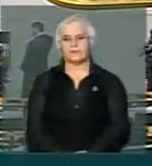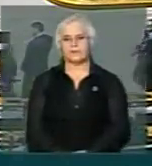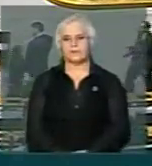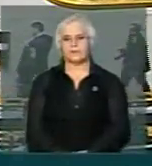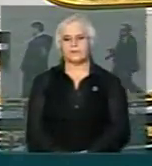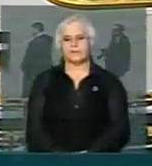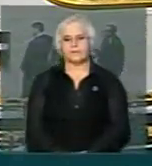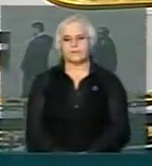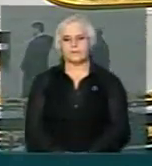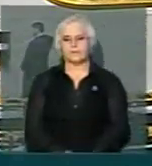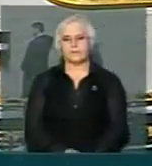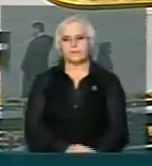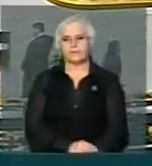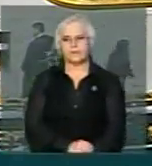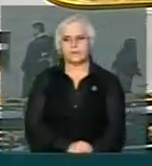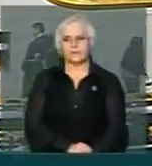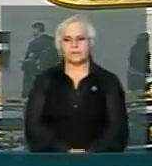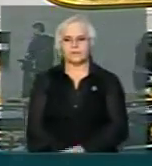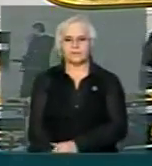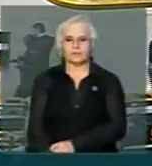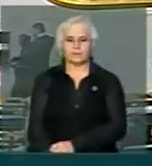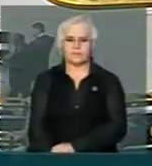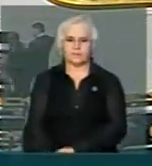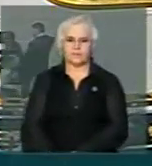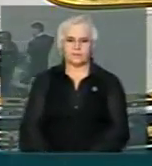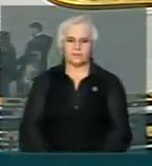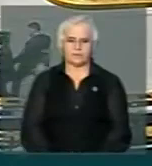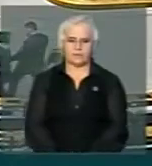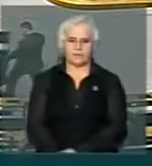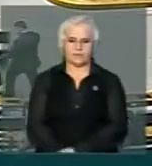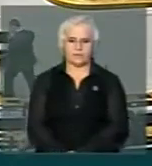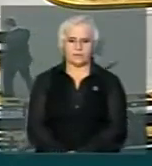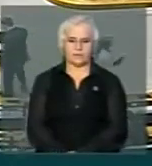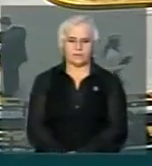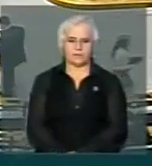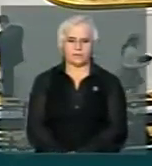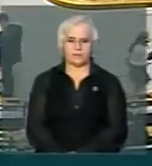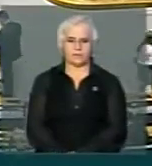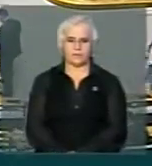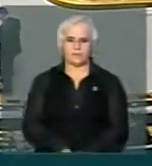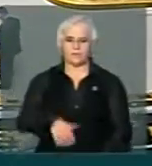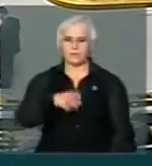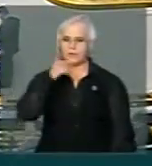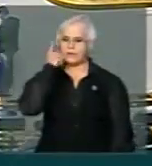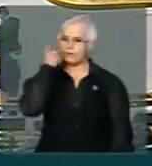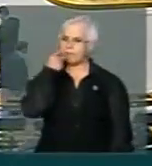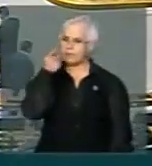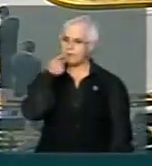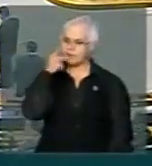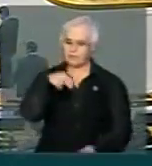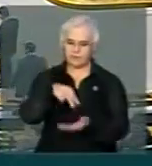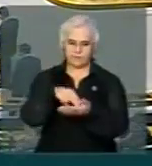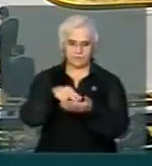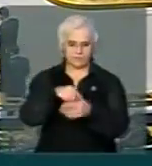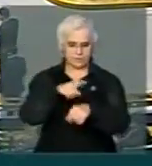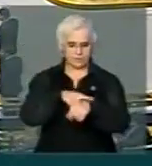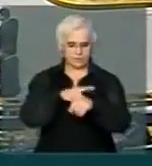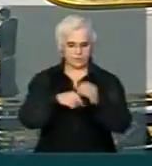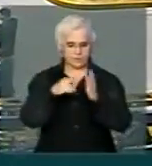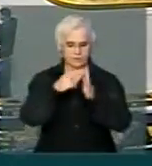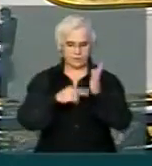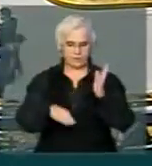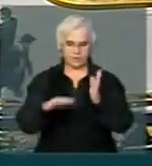Progressista. Doutor Rosinha votou com a bancada. Tem que estar na tribuna, com Vossa Excelência dispõe do tempo regimental. Vou